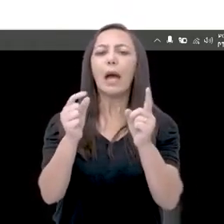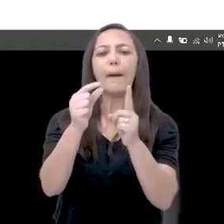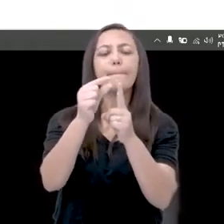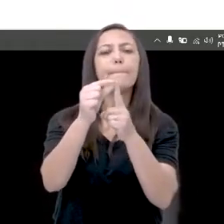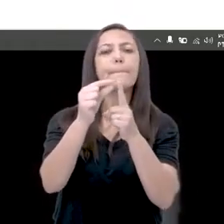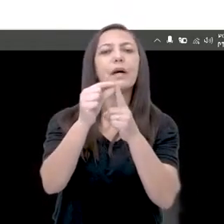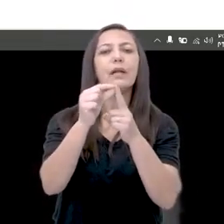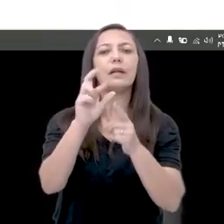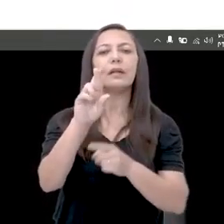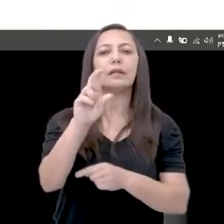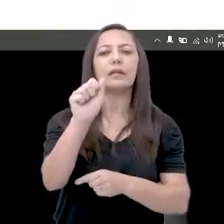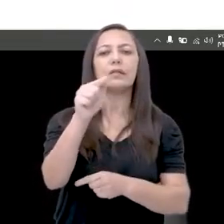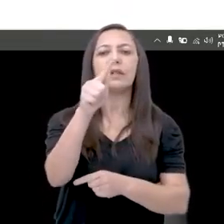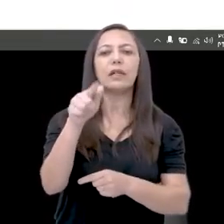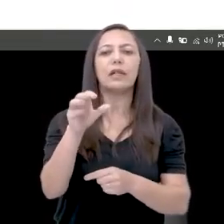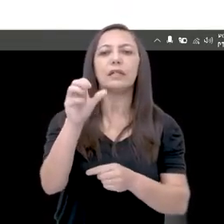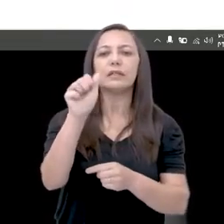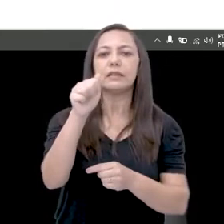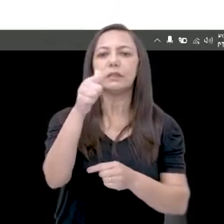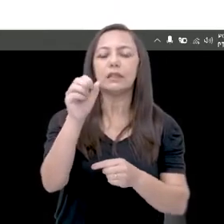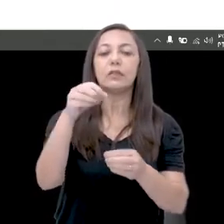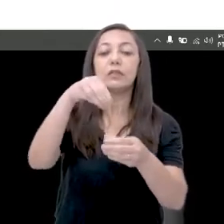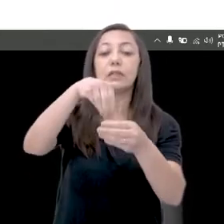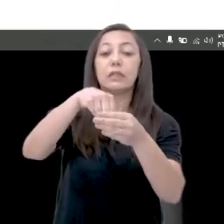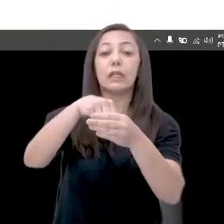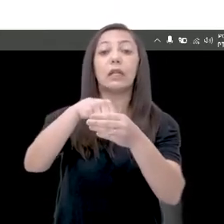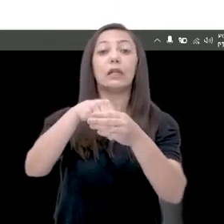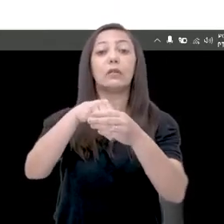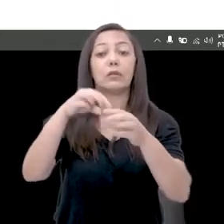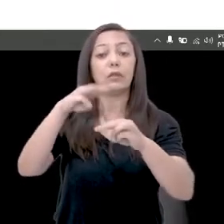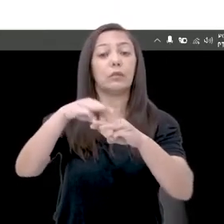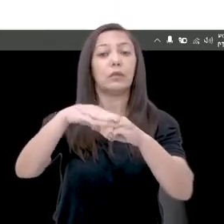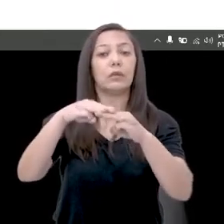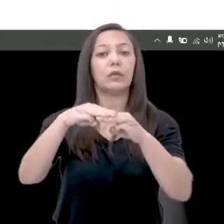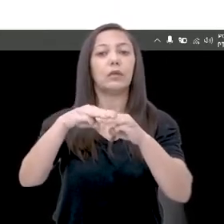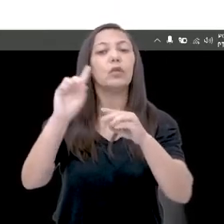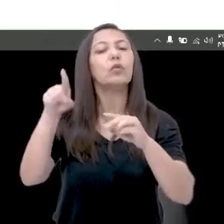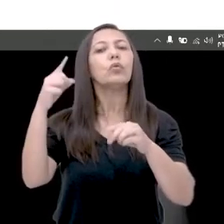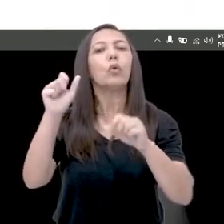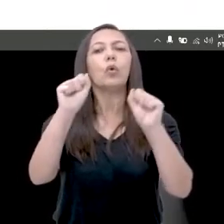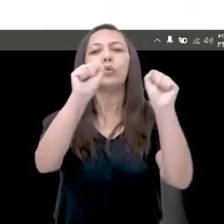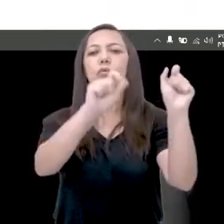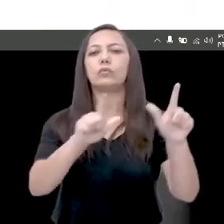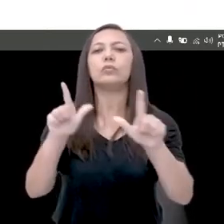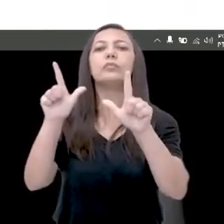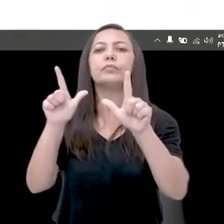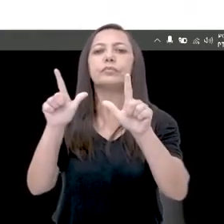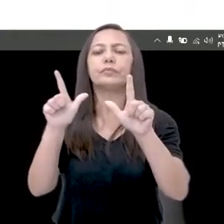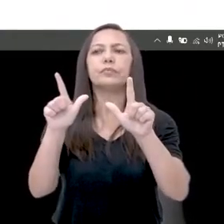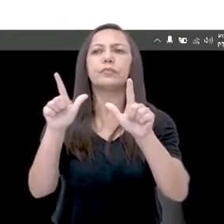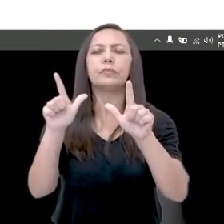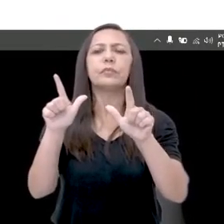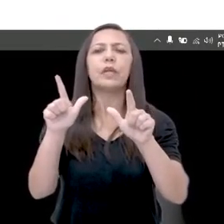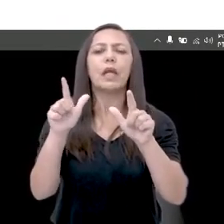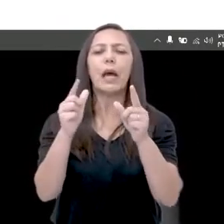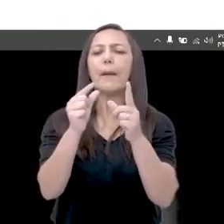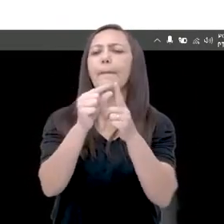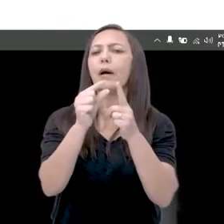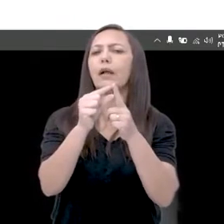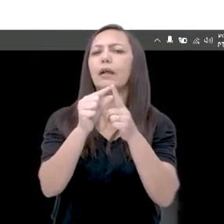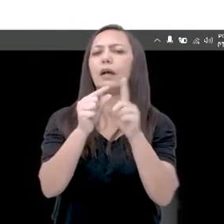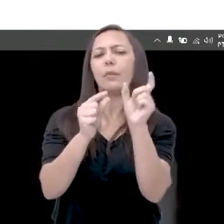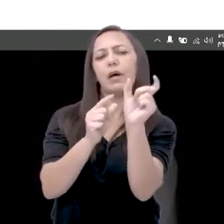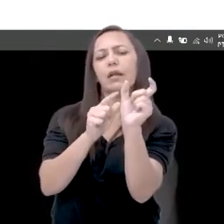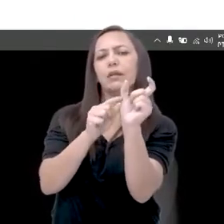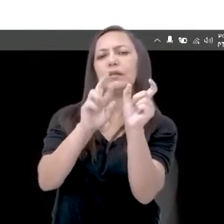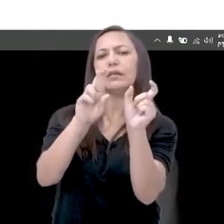essa palavrinha razão dentro da matemática no próximo slide. E para discutirmos essa palavrinha